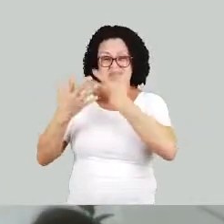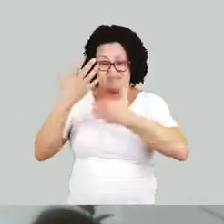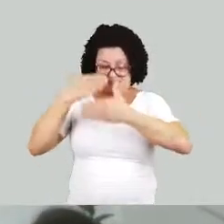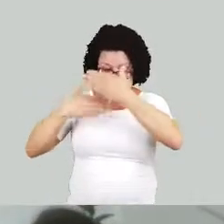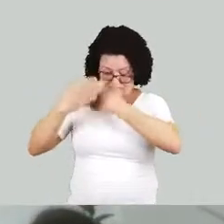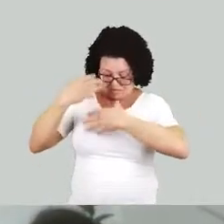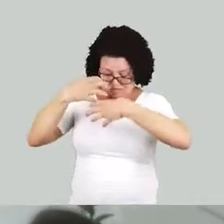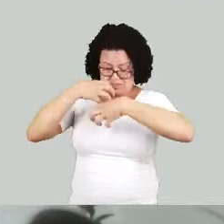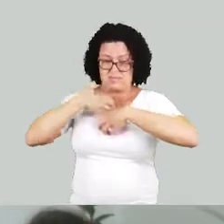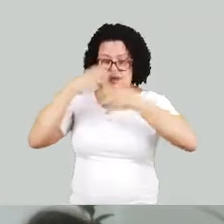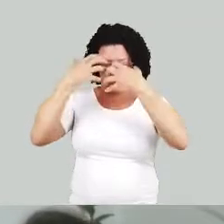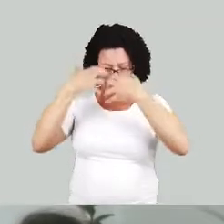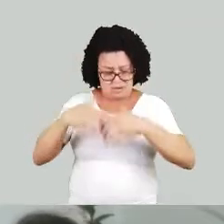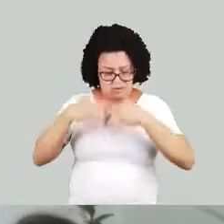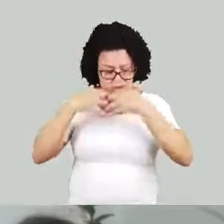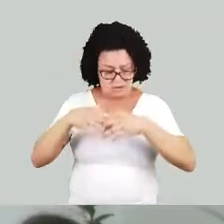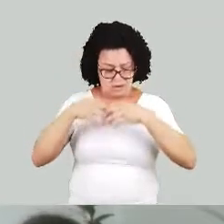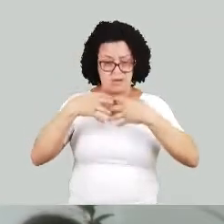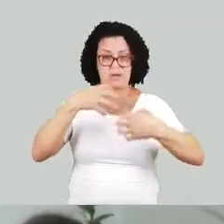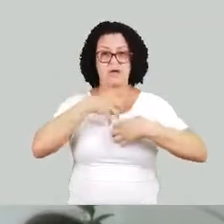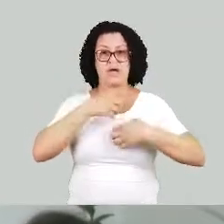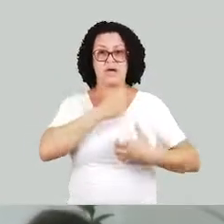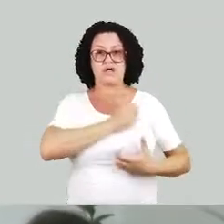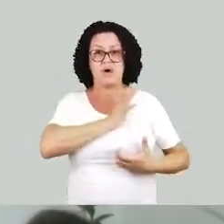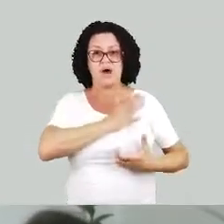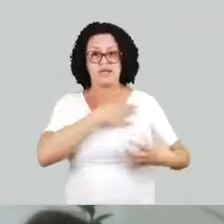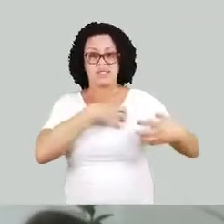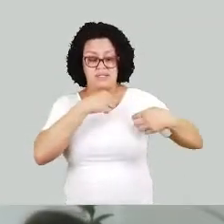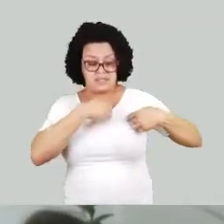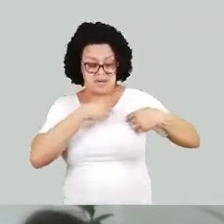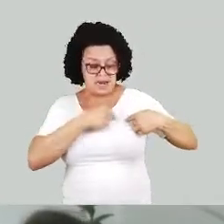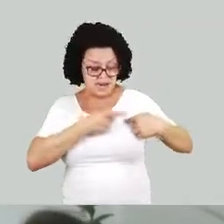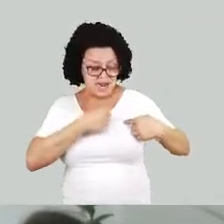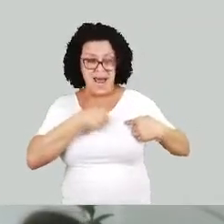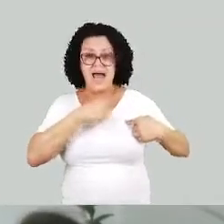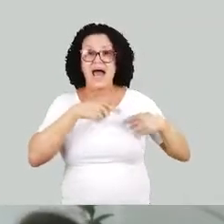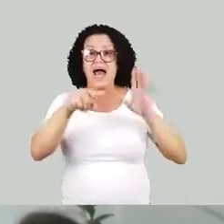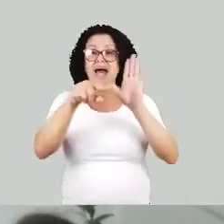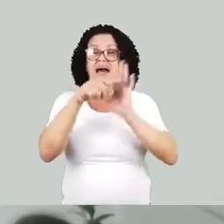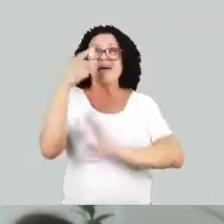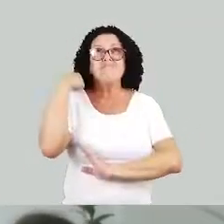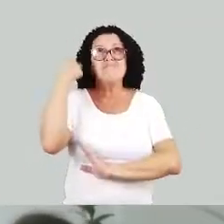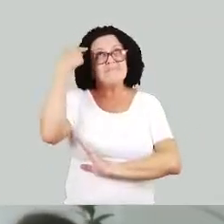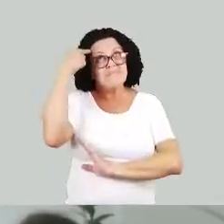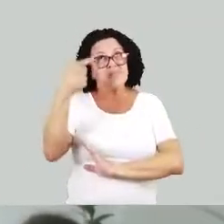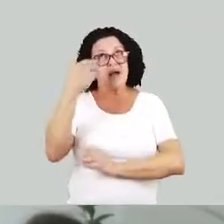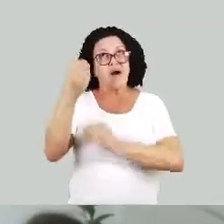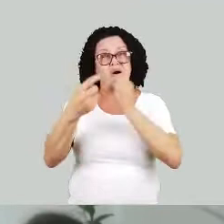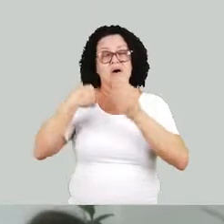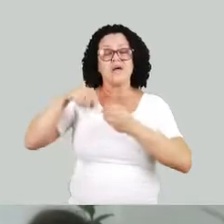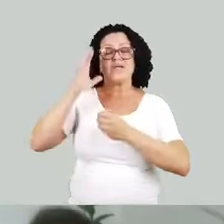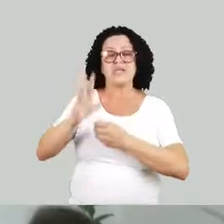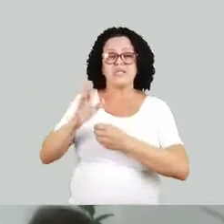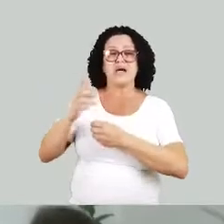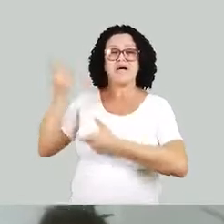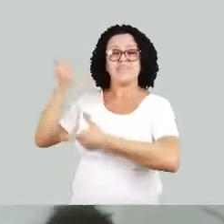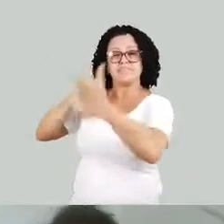interior e psíquico de lesão afetiva. Ou seja, nós entendemos que nós fomos